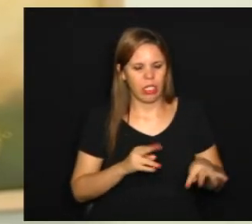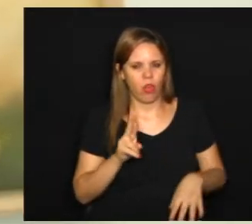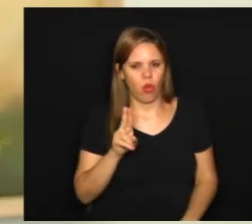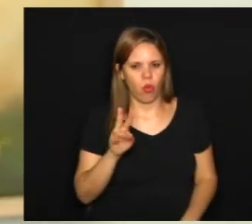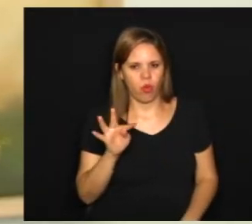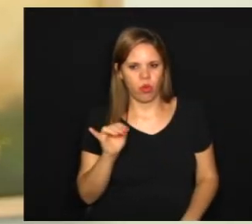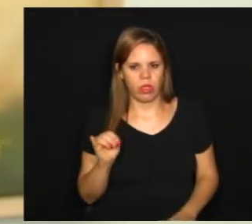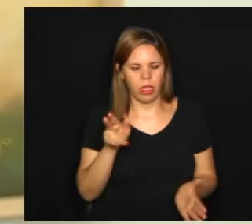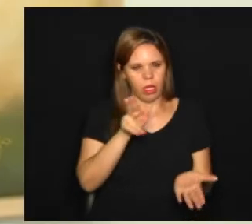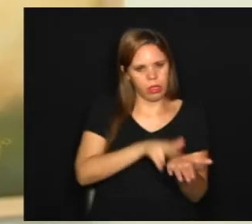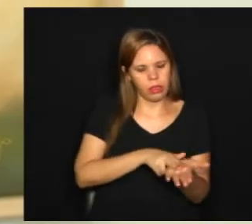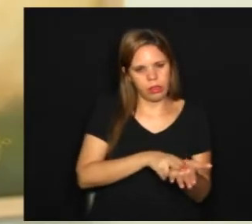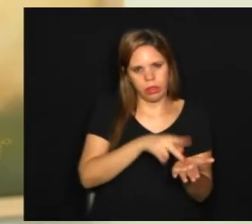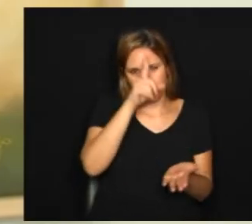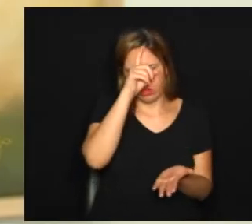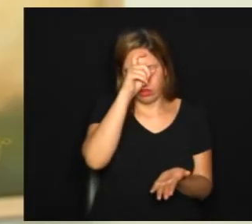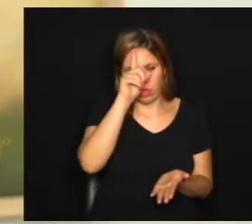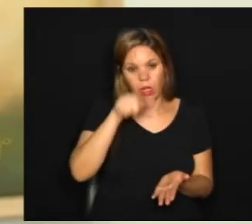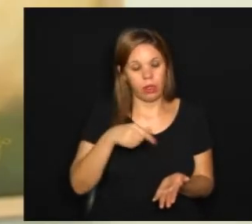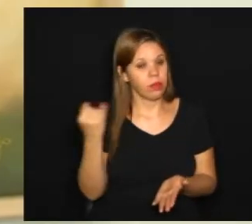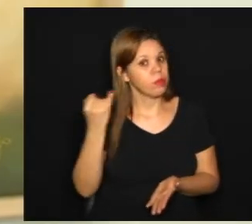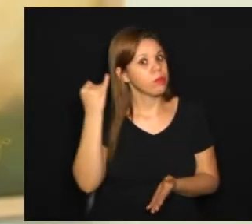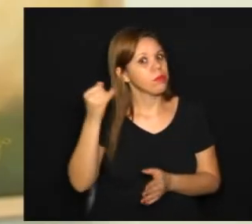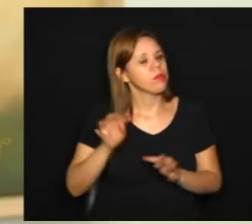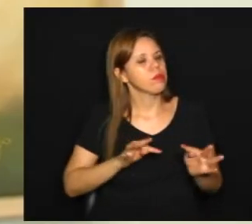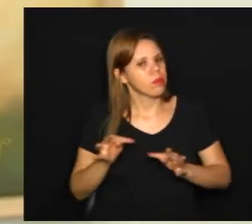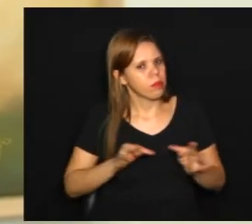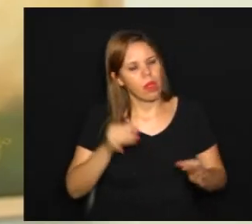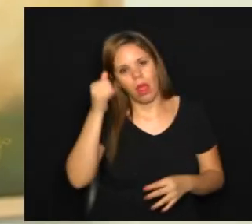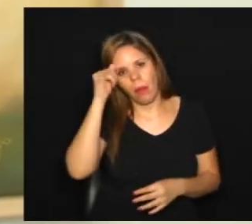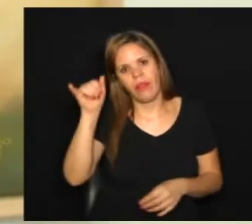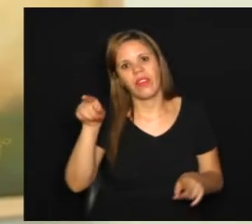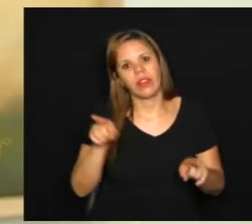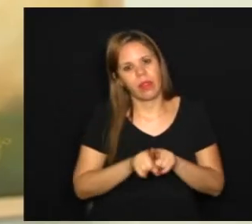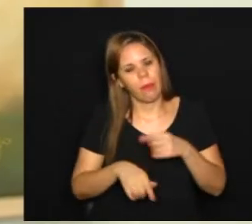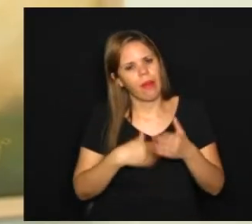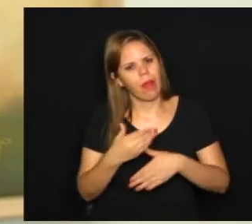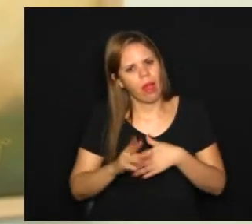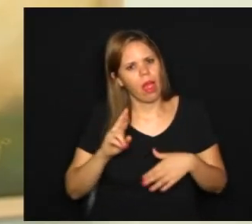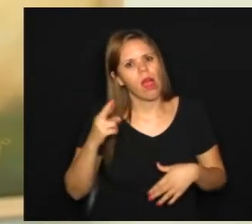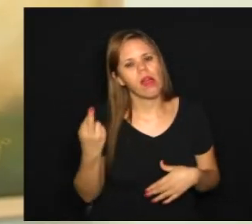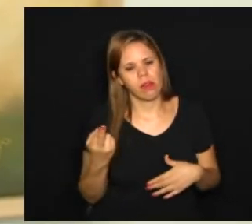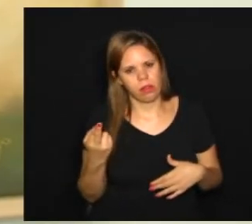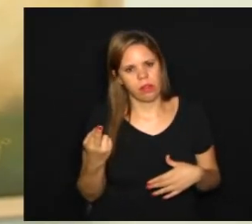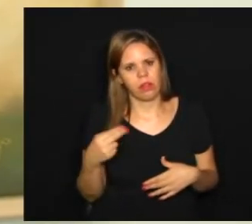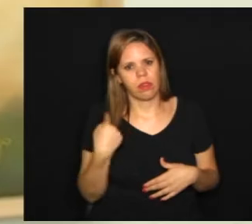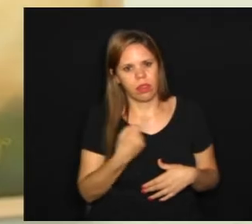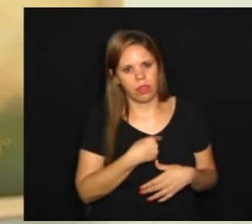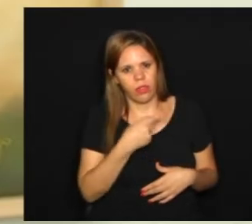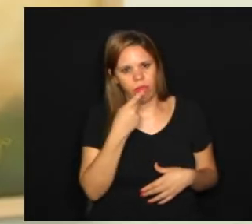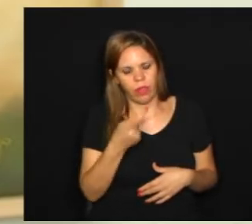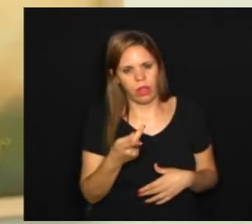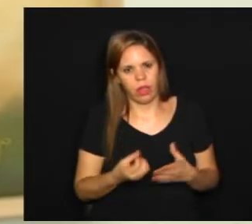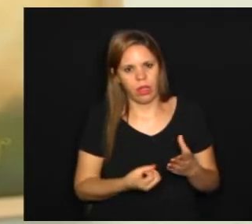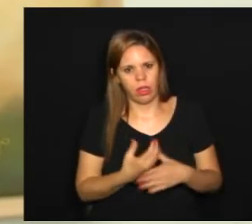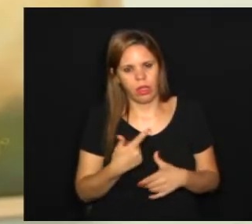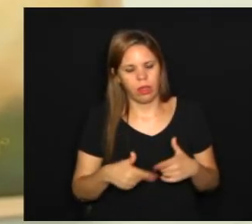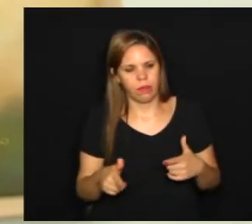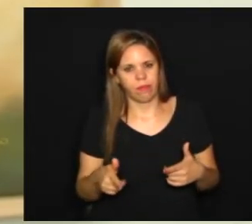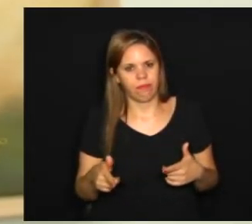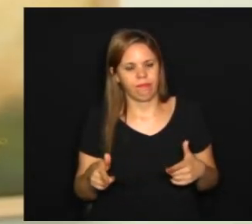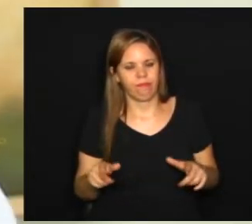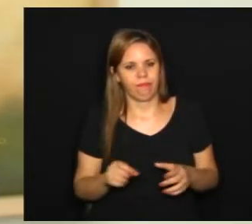casos complicados, por exemplo, como se fosse quando a paciente evolui com uma embolia pulmonar, aí são casos mais